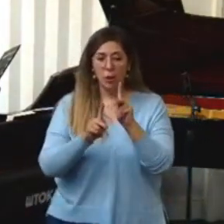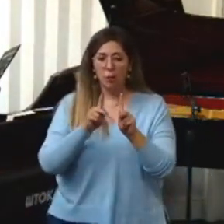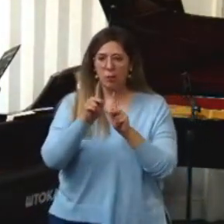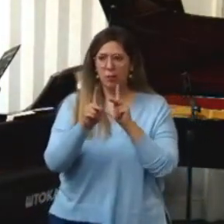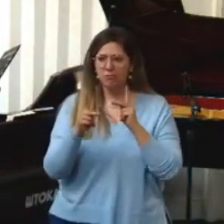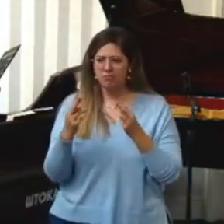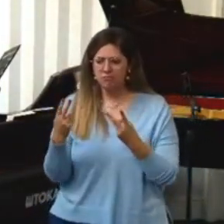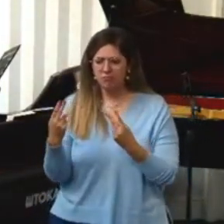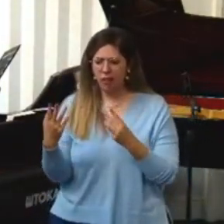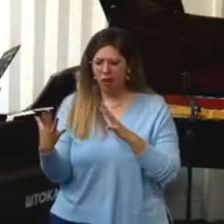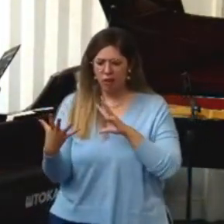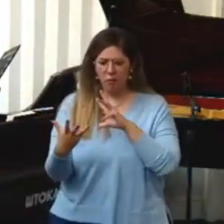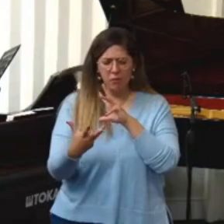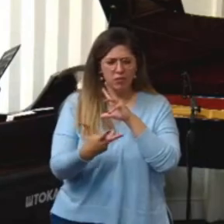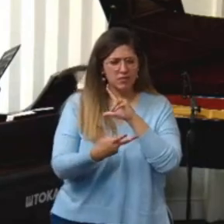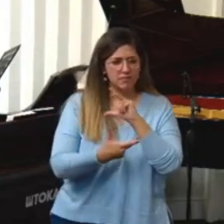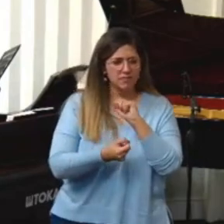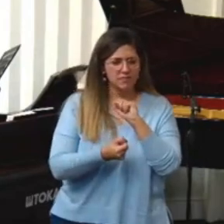o mundo